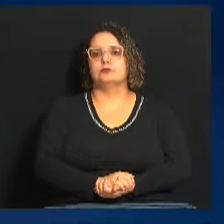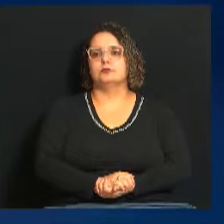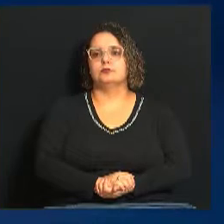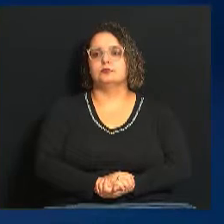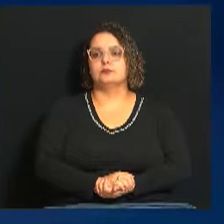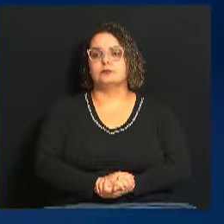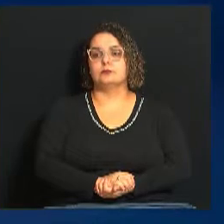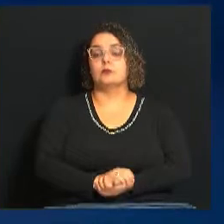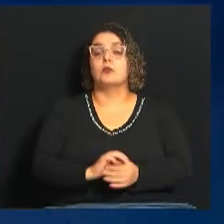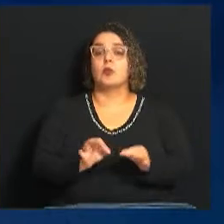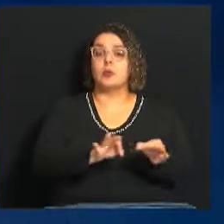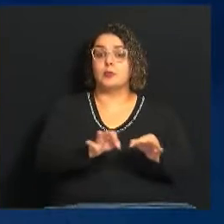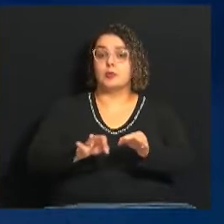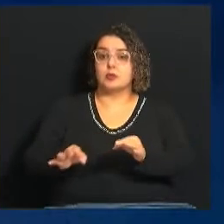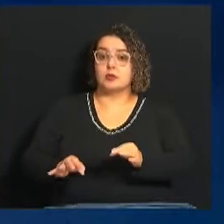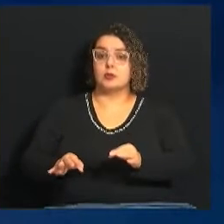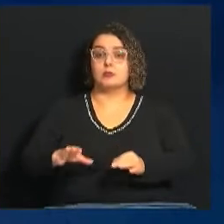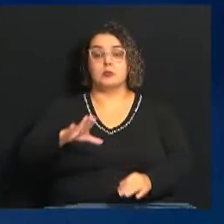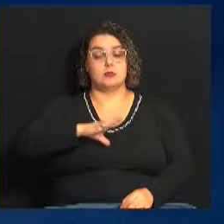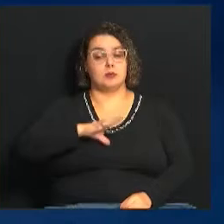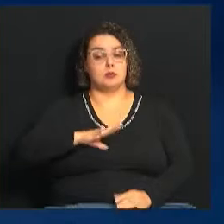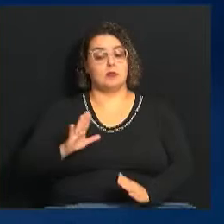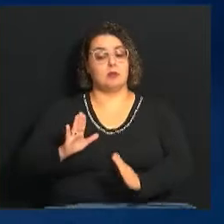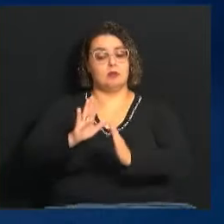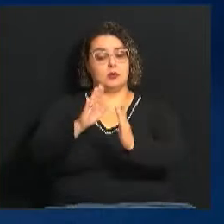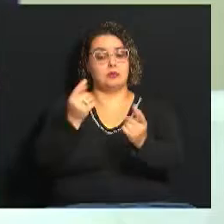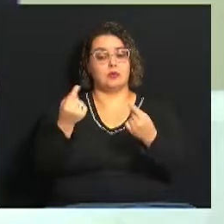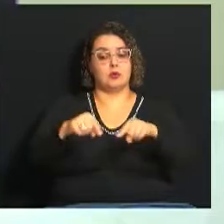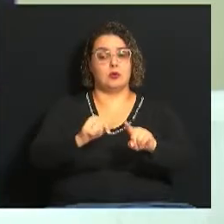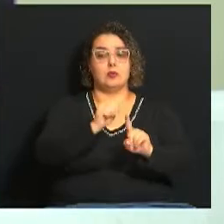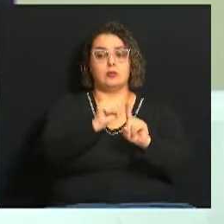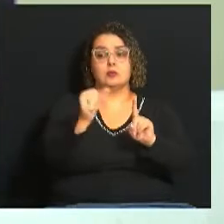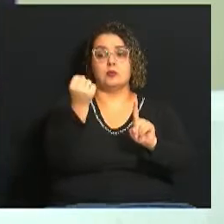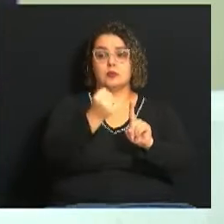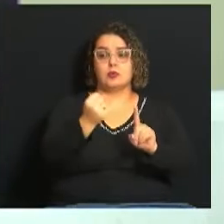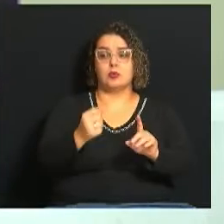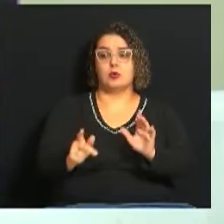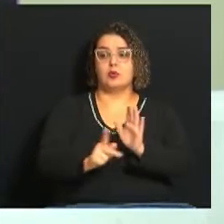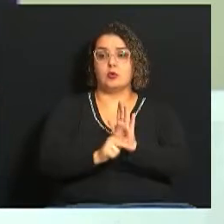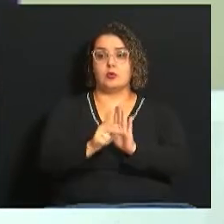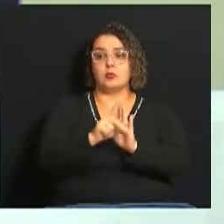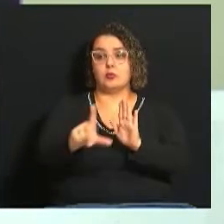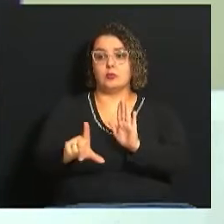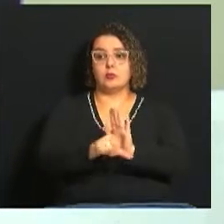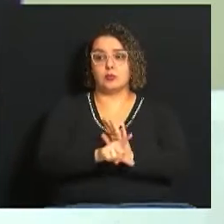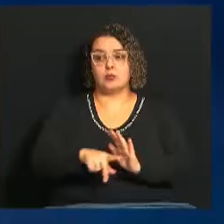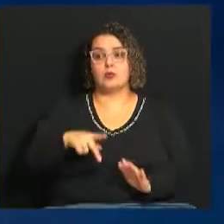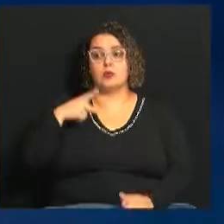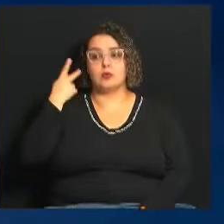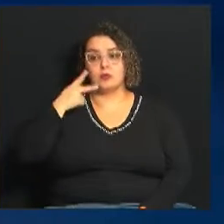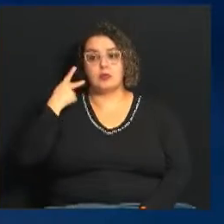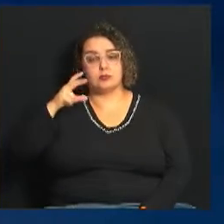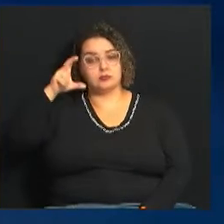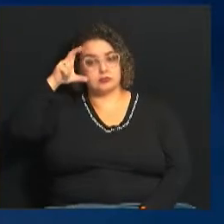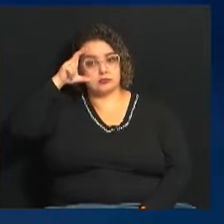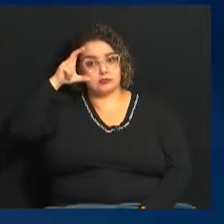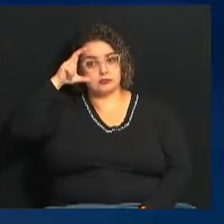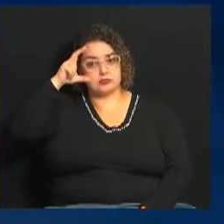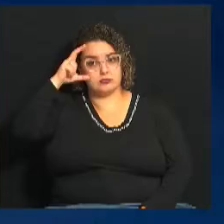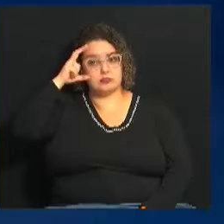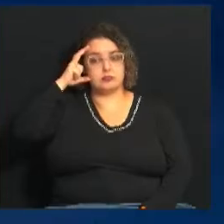O Programa Municipal de Enfrentamento ao Feminicídio que o projeto de lei de Carlinhos Camelô propõe é voltado